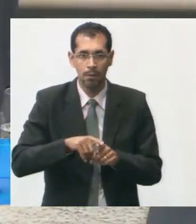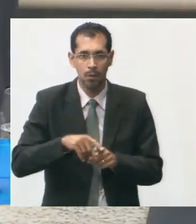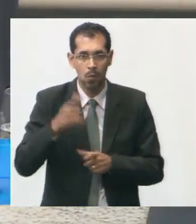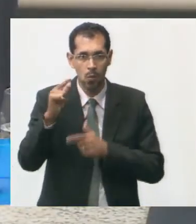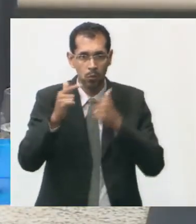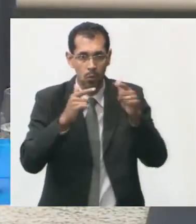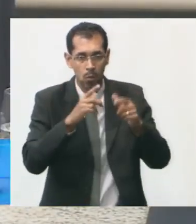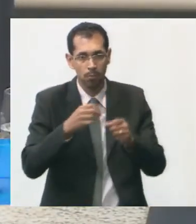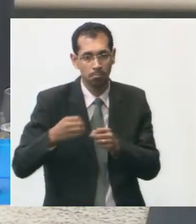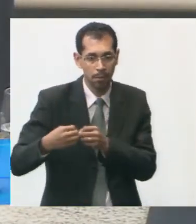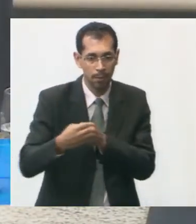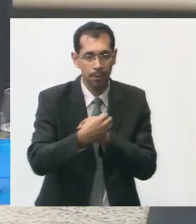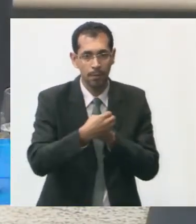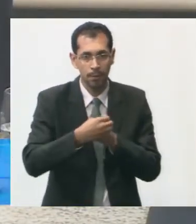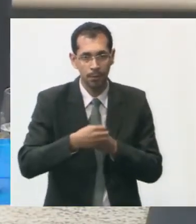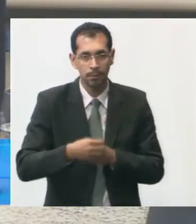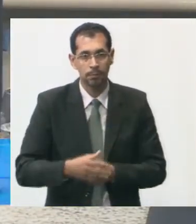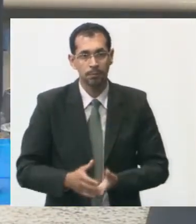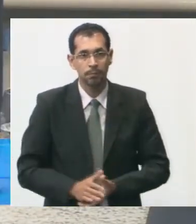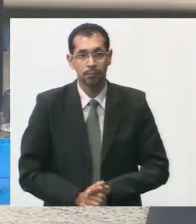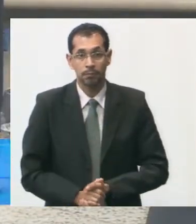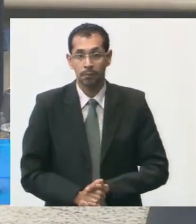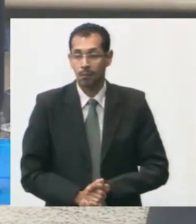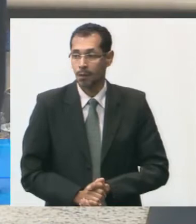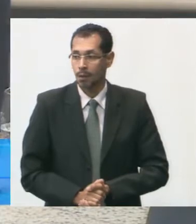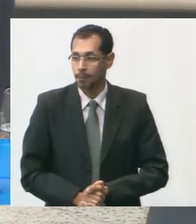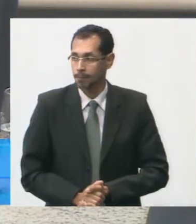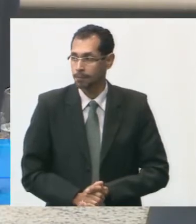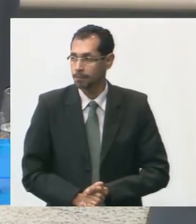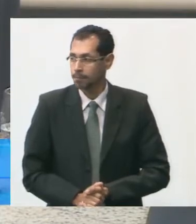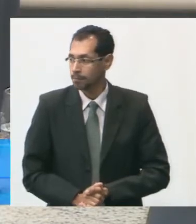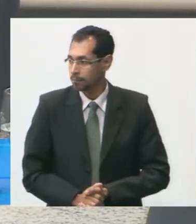Próximo vereador, escute a matéria, vereador Luiz Paulo Amorim.